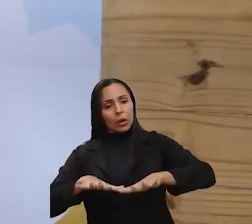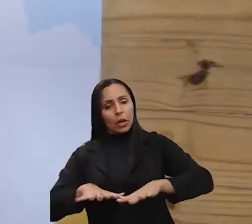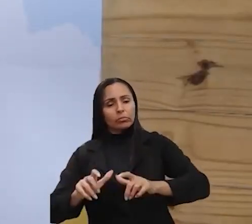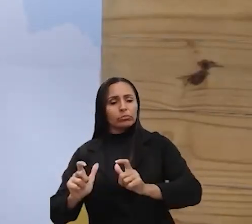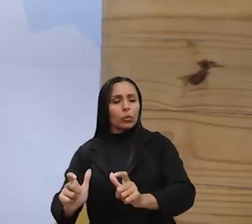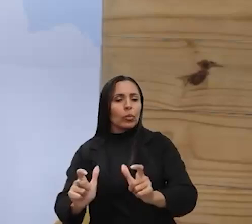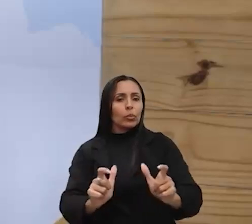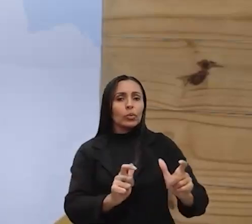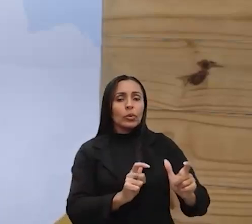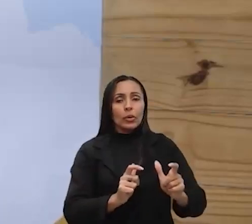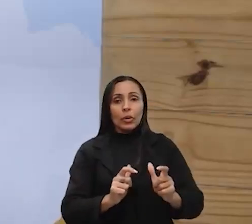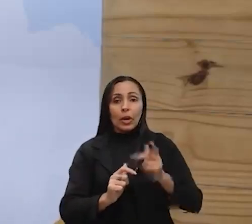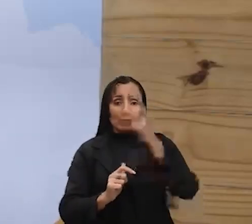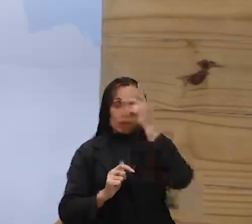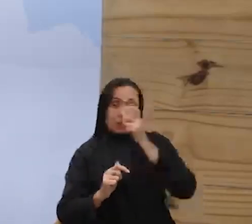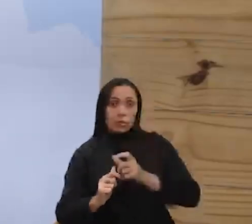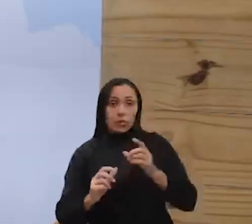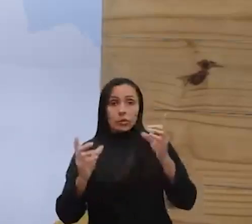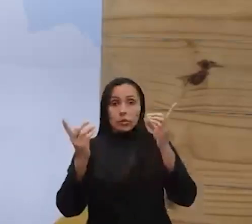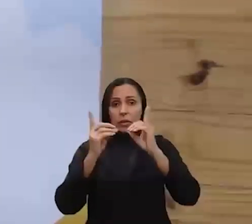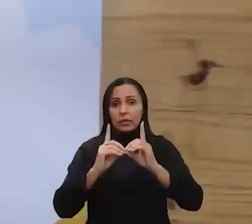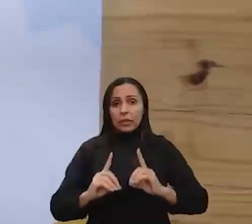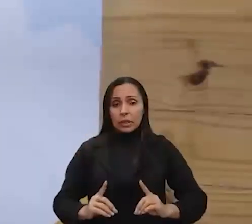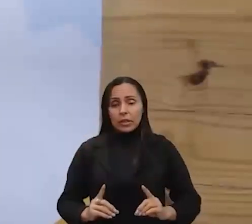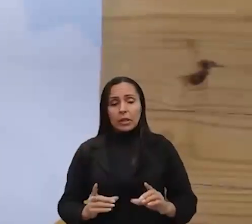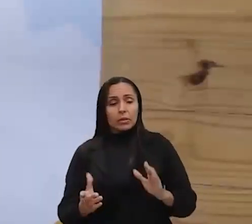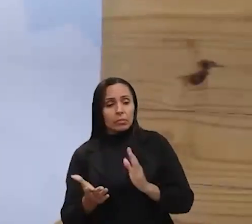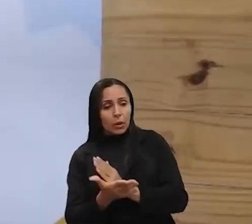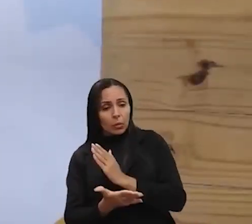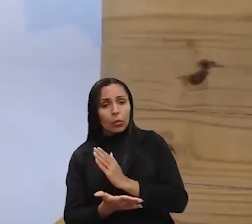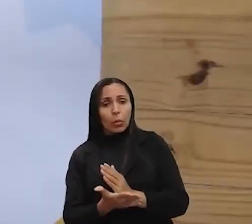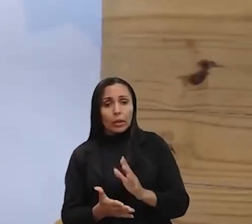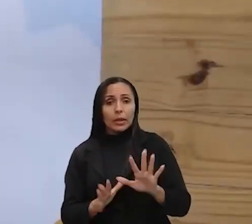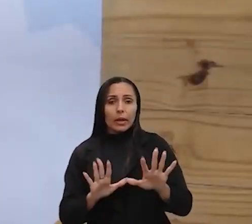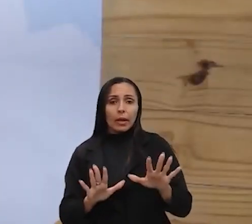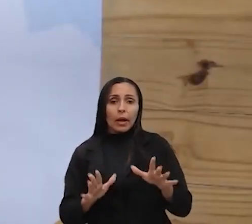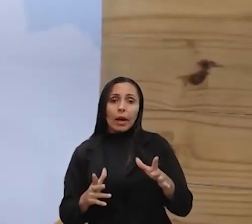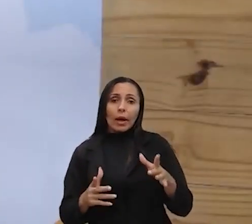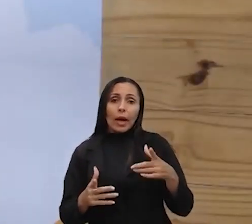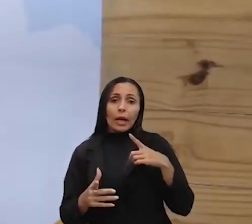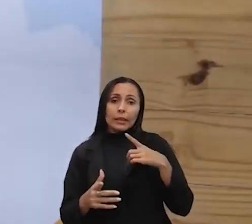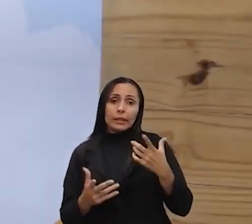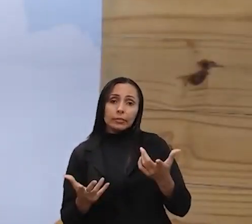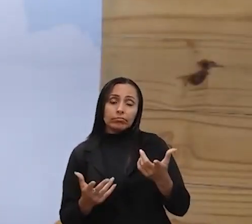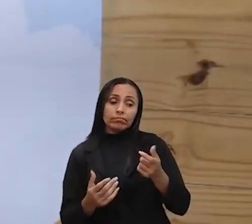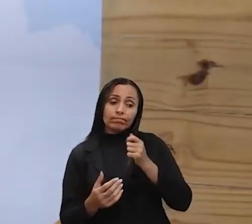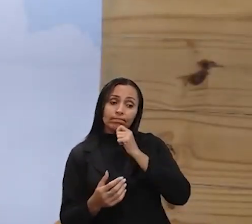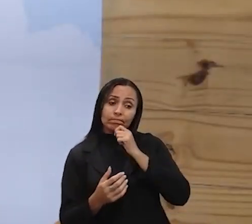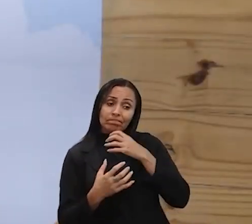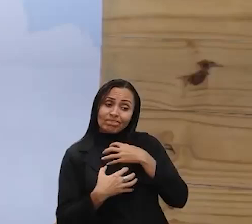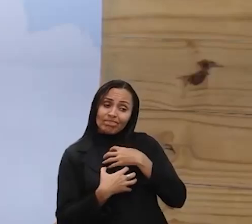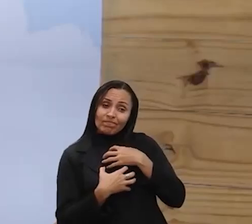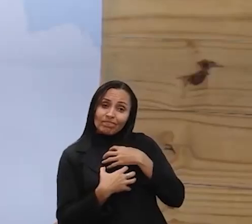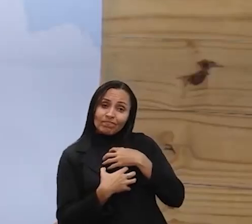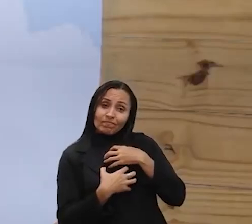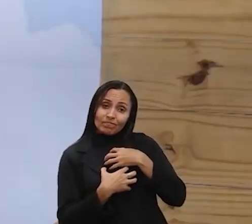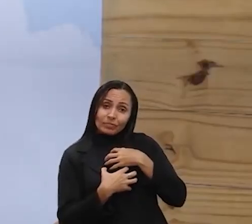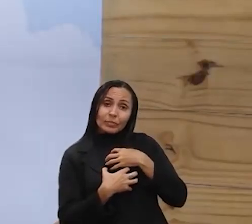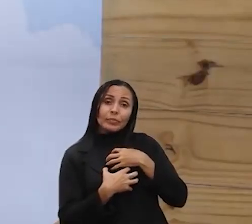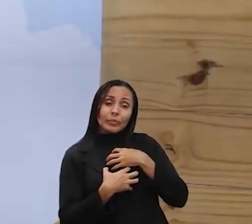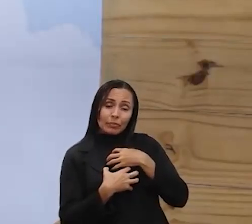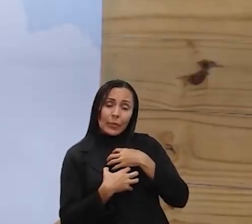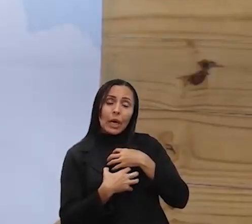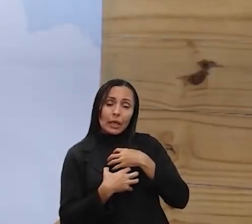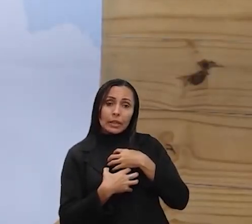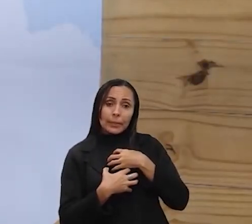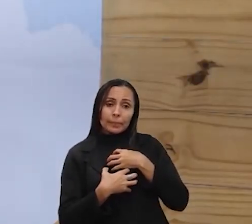locais. As pessoas com deficiência, muitas ainda se sentem lesadas, se sentem